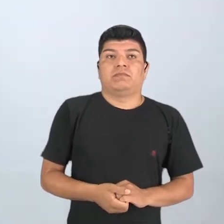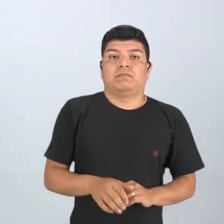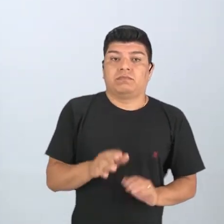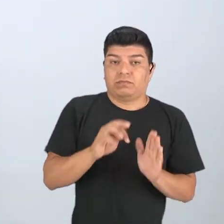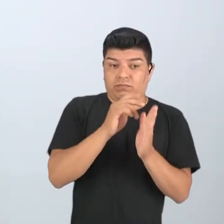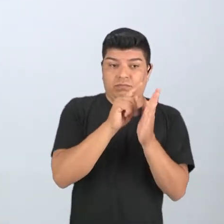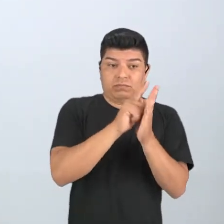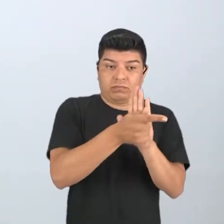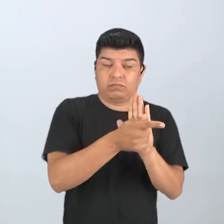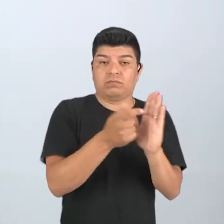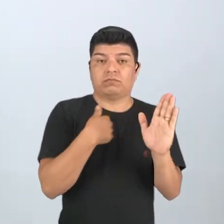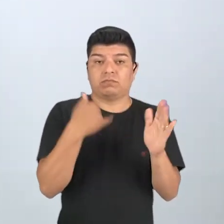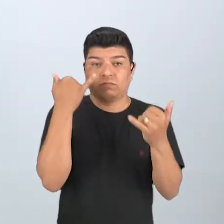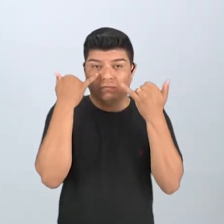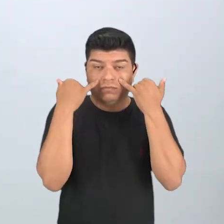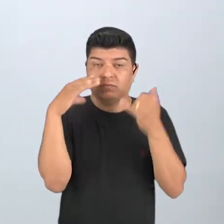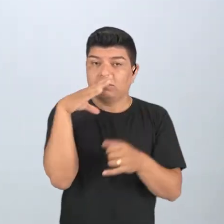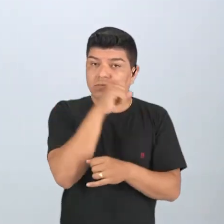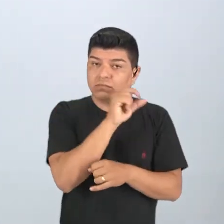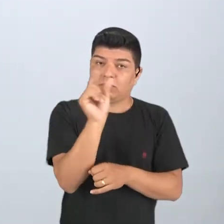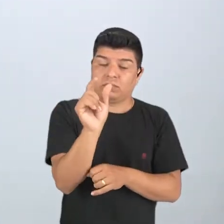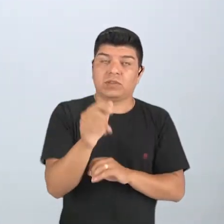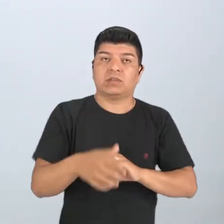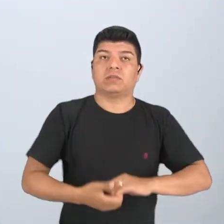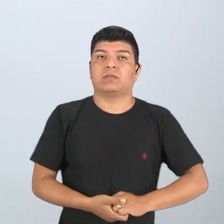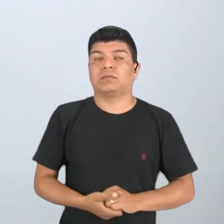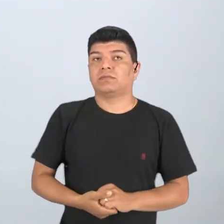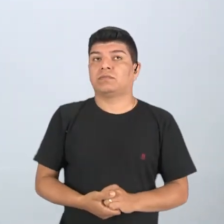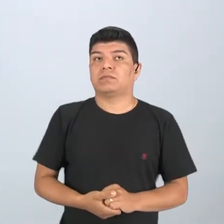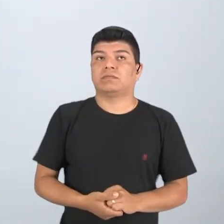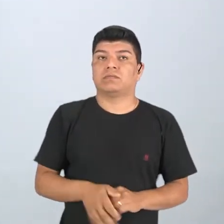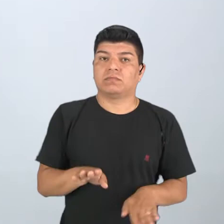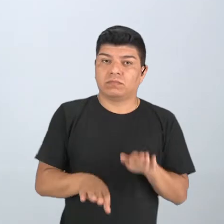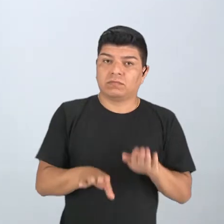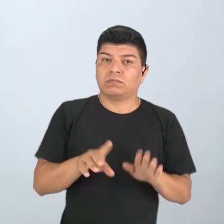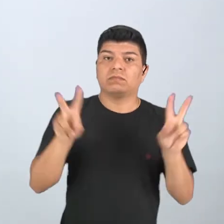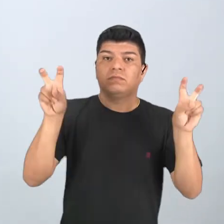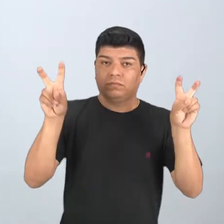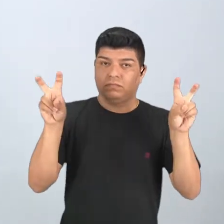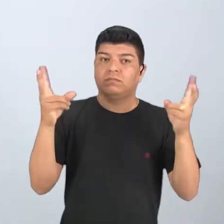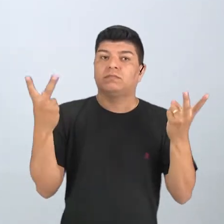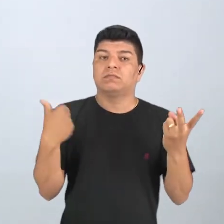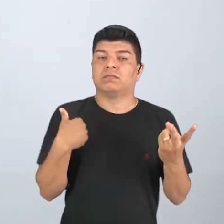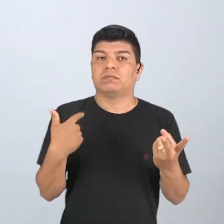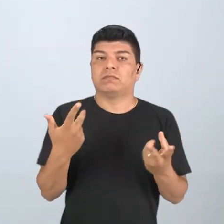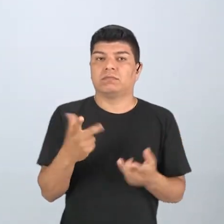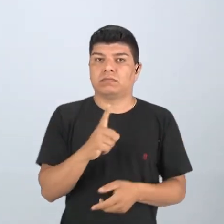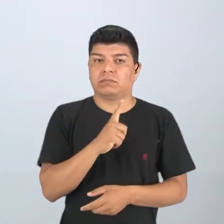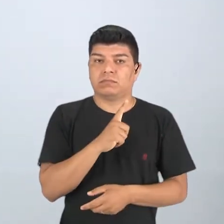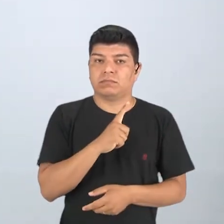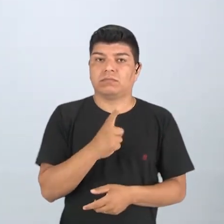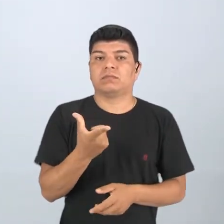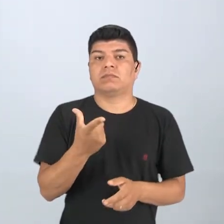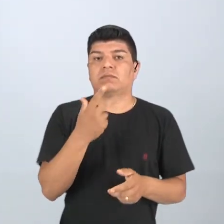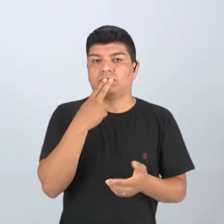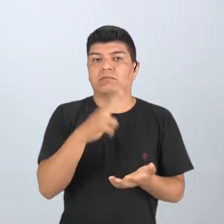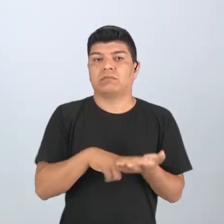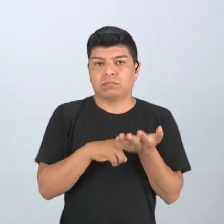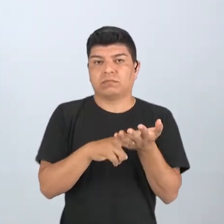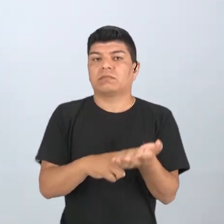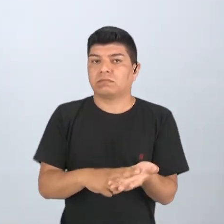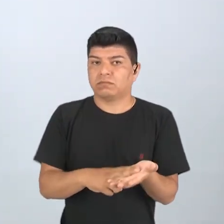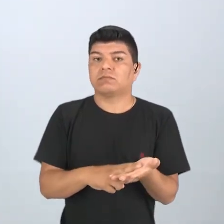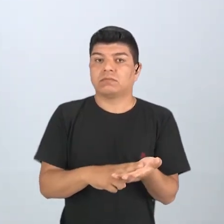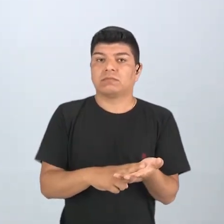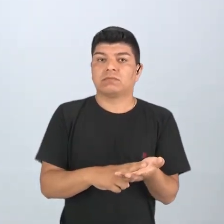texto breve, informações breves, dependendo do assunto que você tenha, né, para tratar naquela carta,